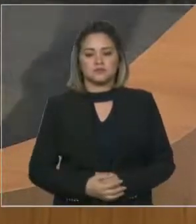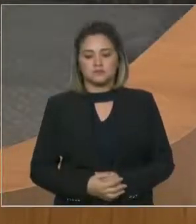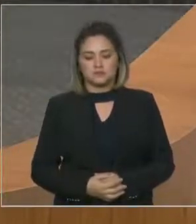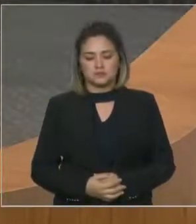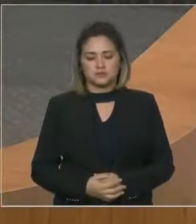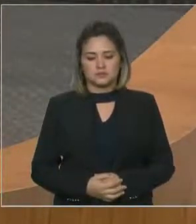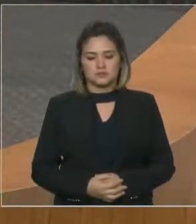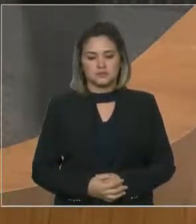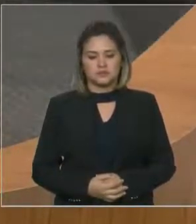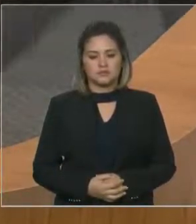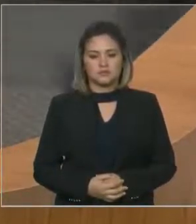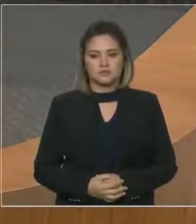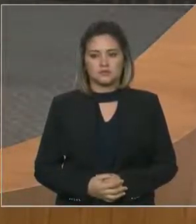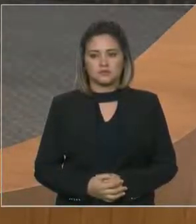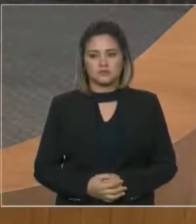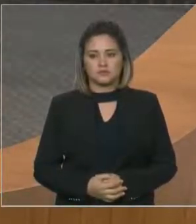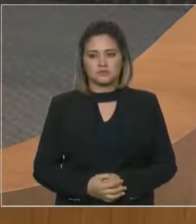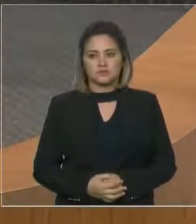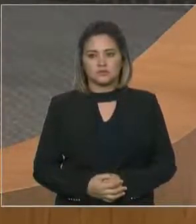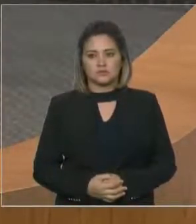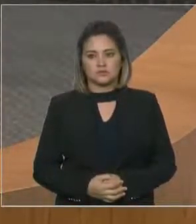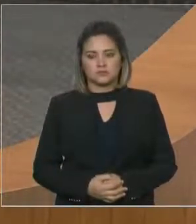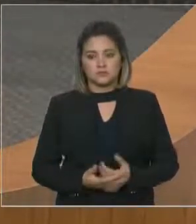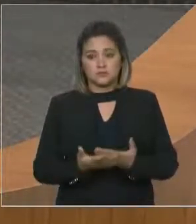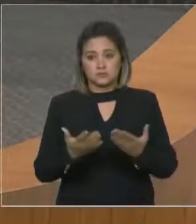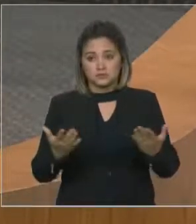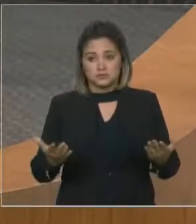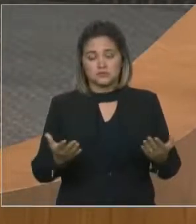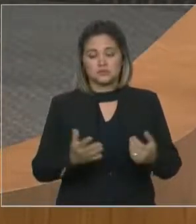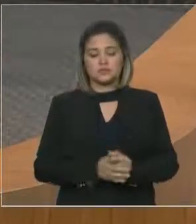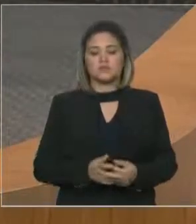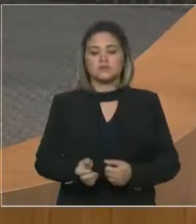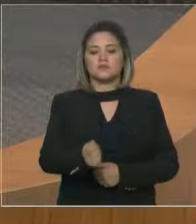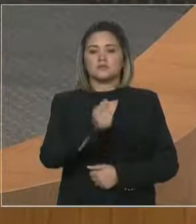senhores que fazem parte da imprensa,